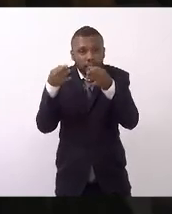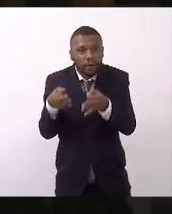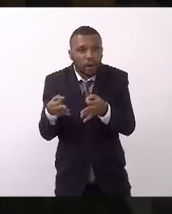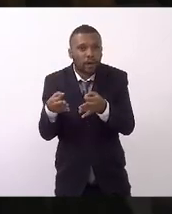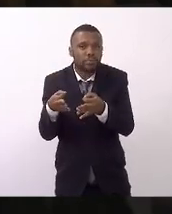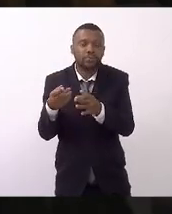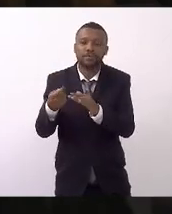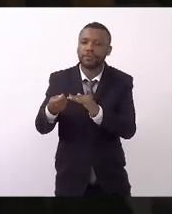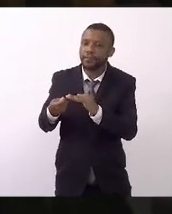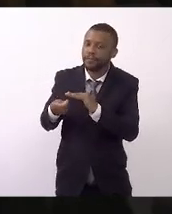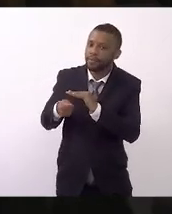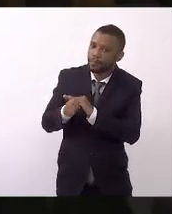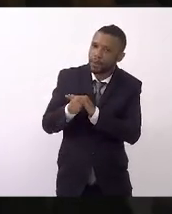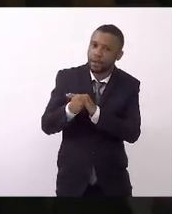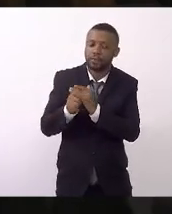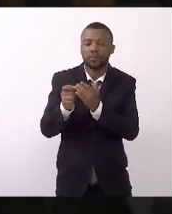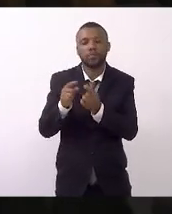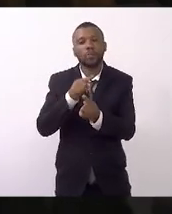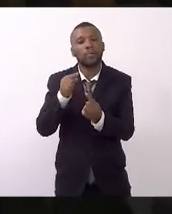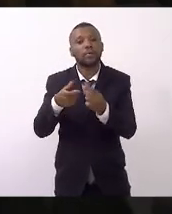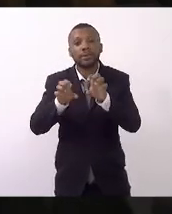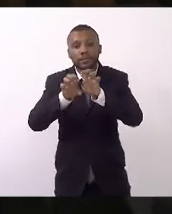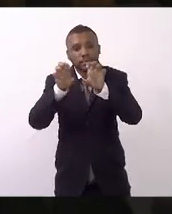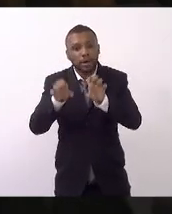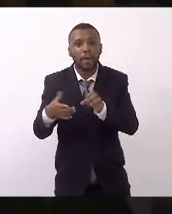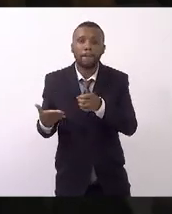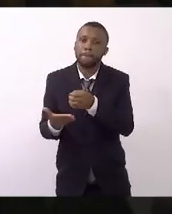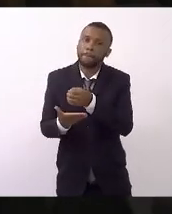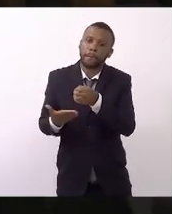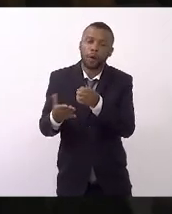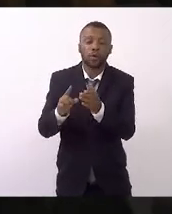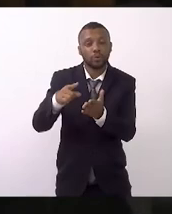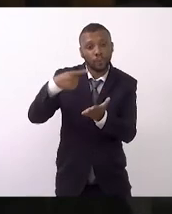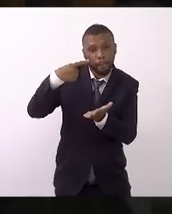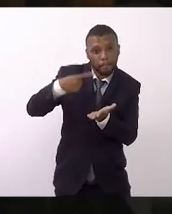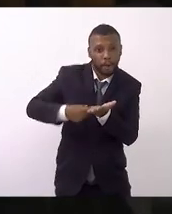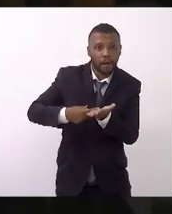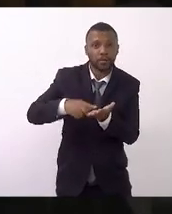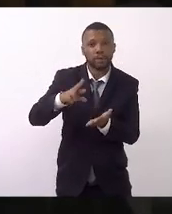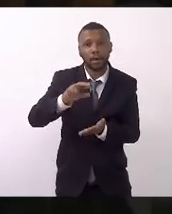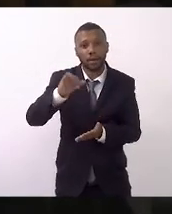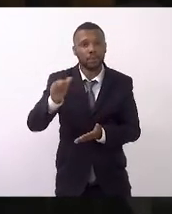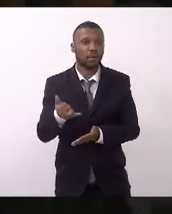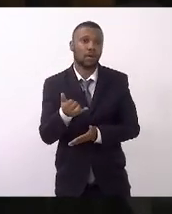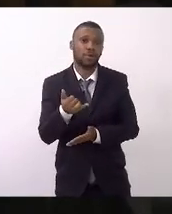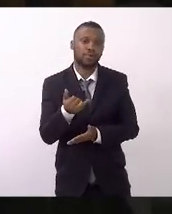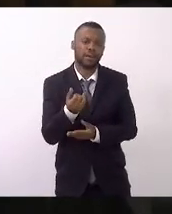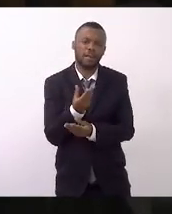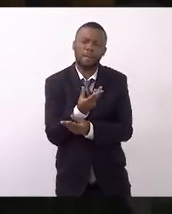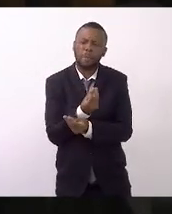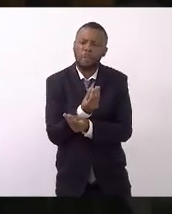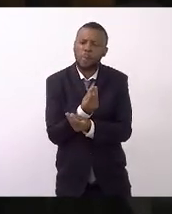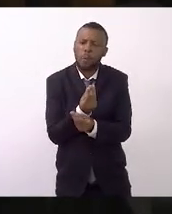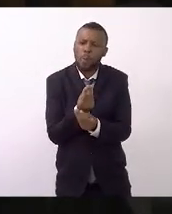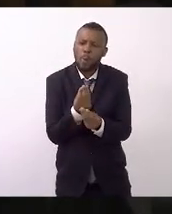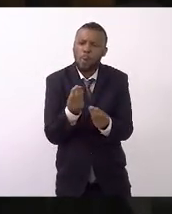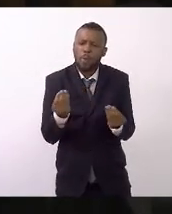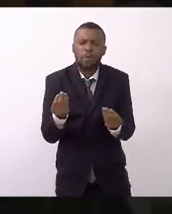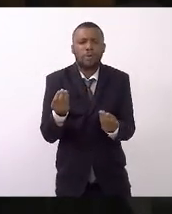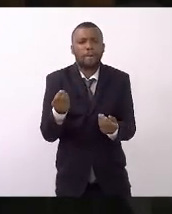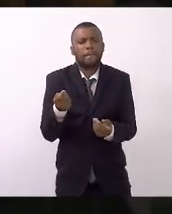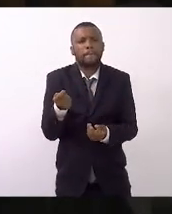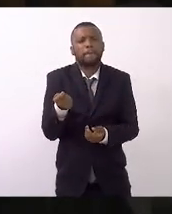de investimento estruturante no Pacto RJ. Muito, muito, muito